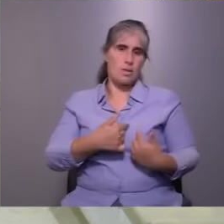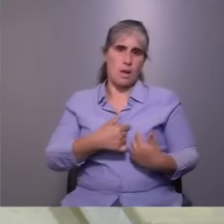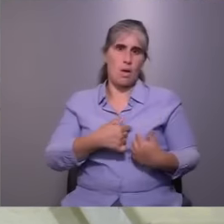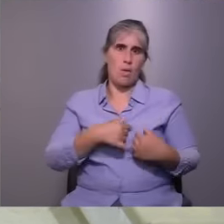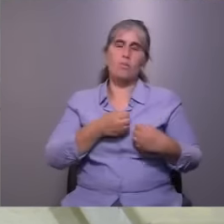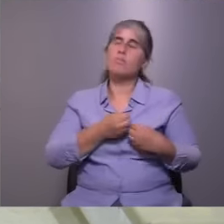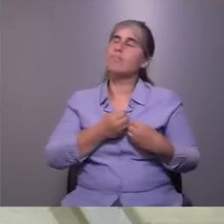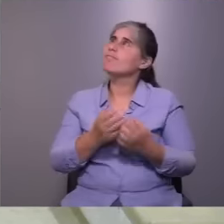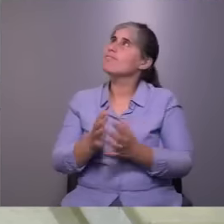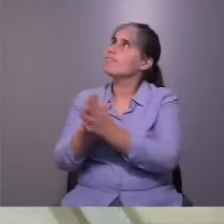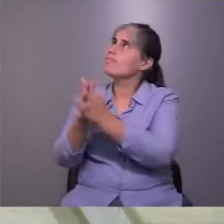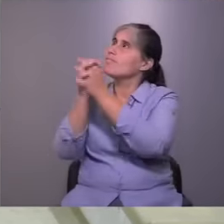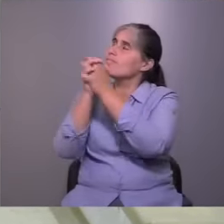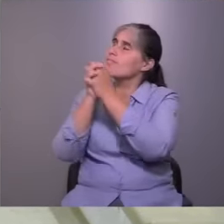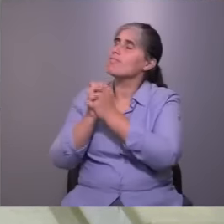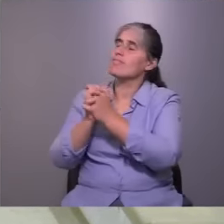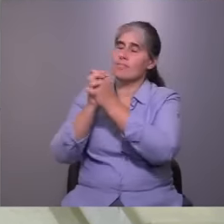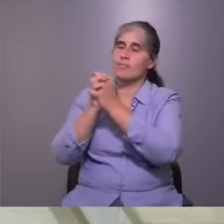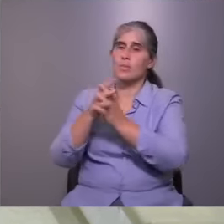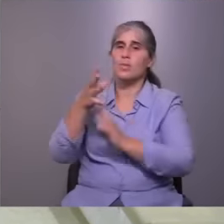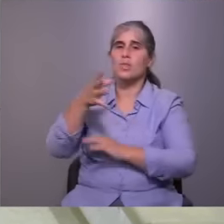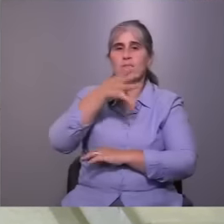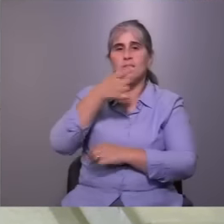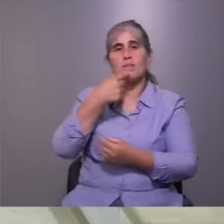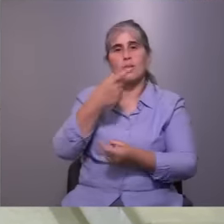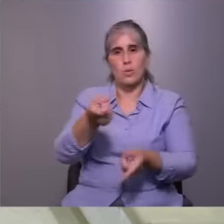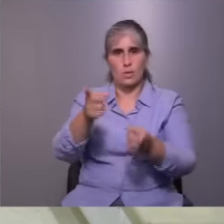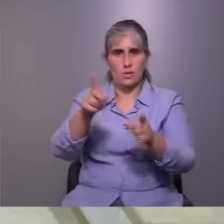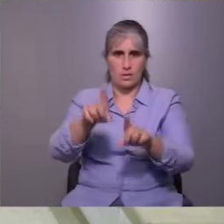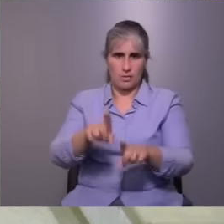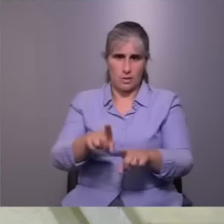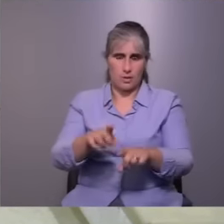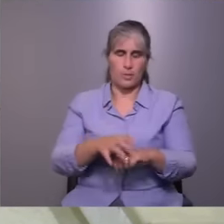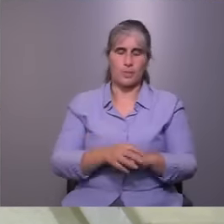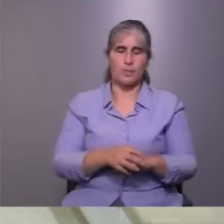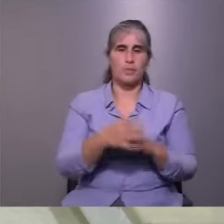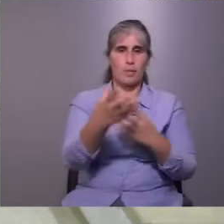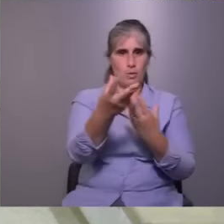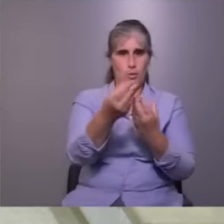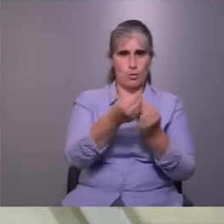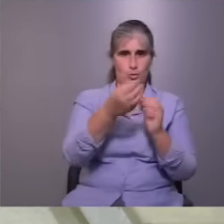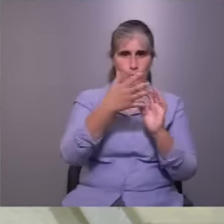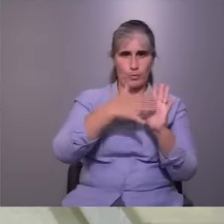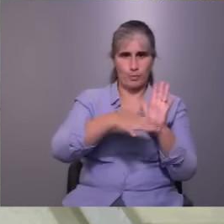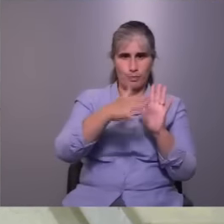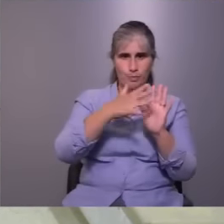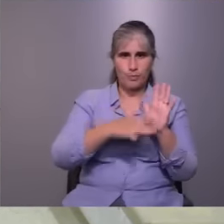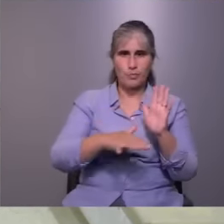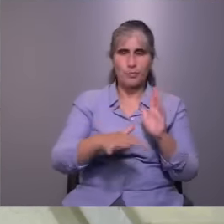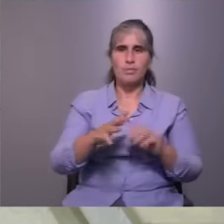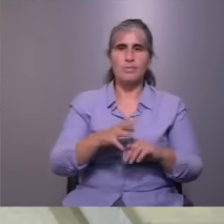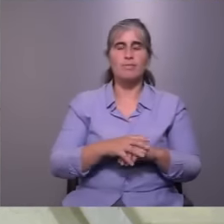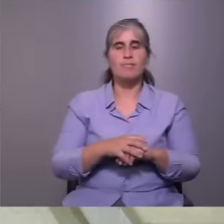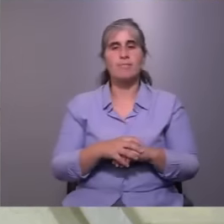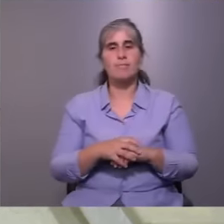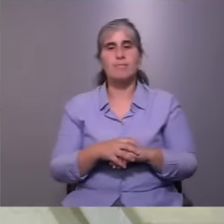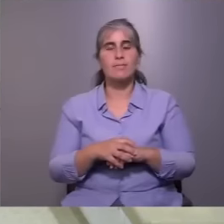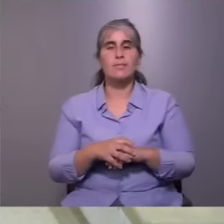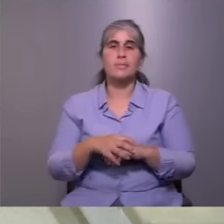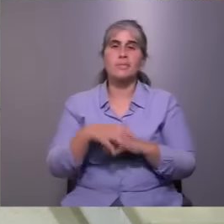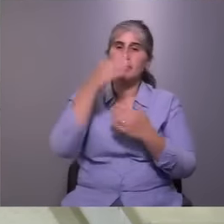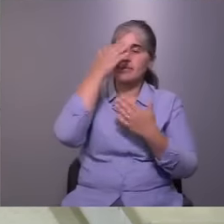Iria, sobretudo com o coração. Vamos dizer: salve, estrela do mar, salve, mãe do